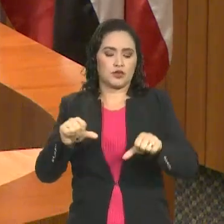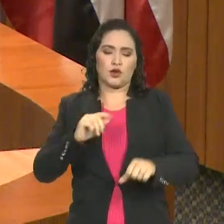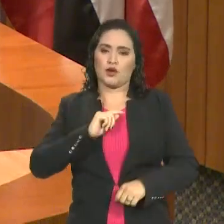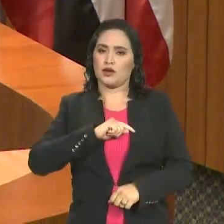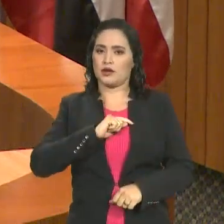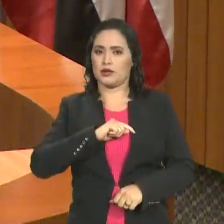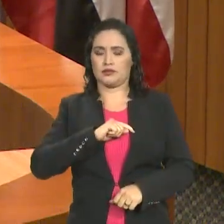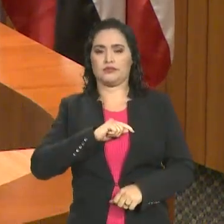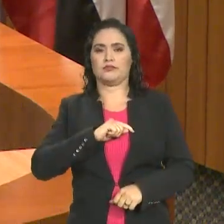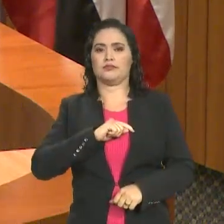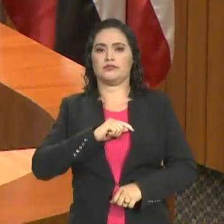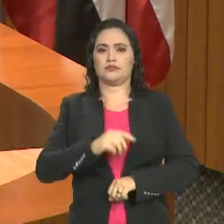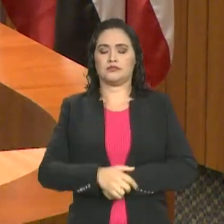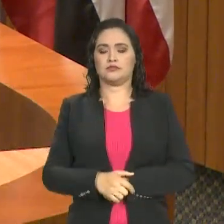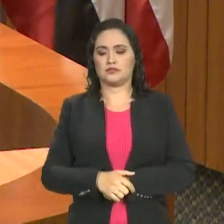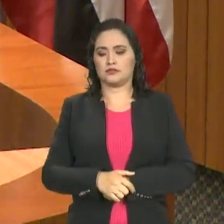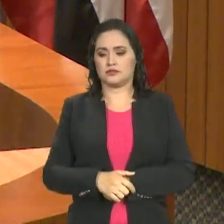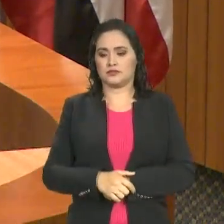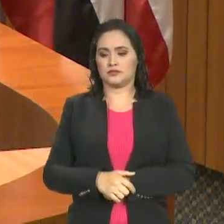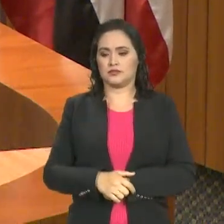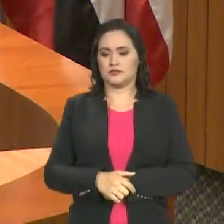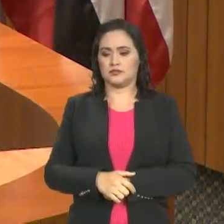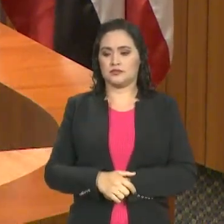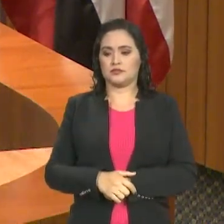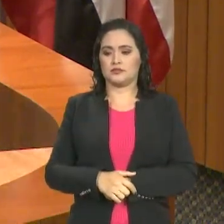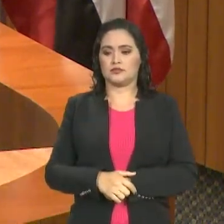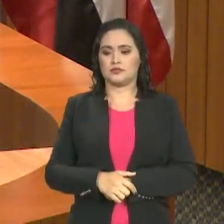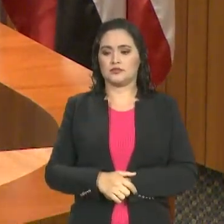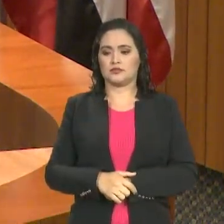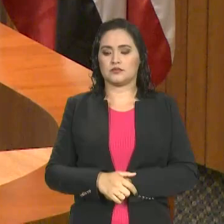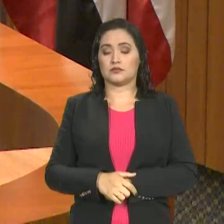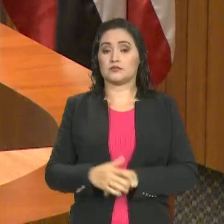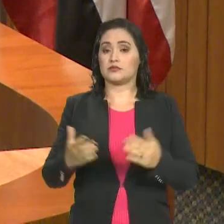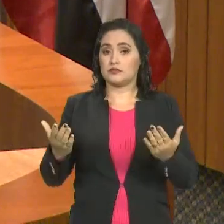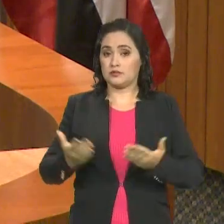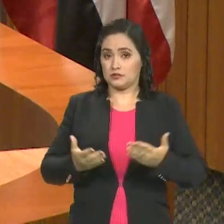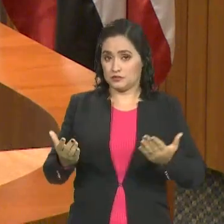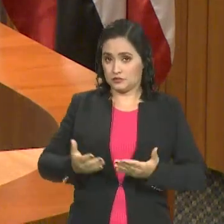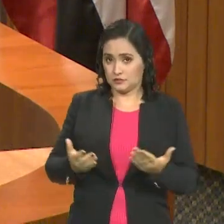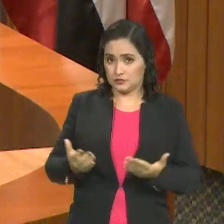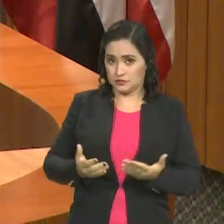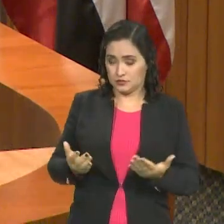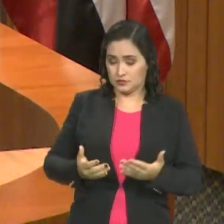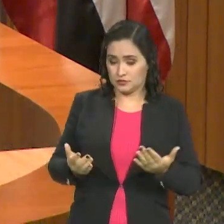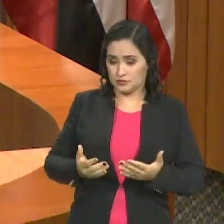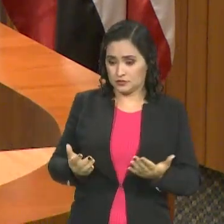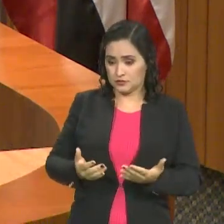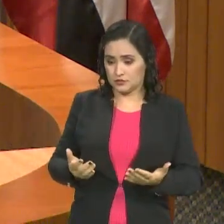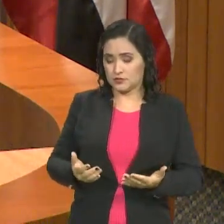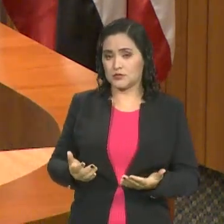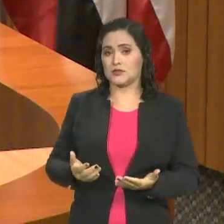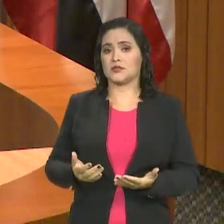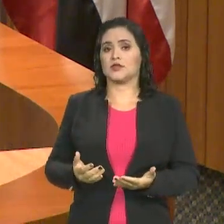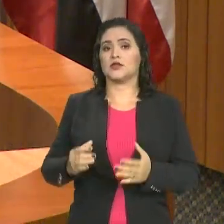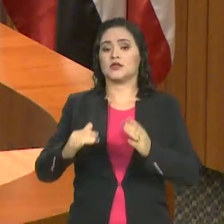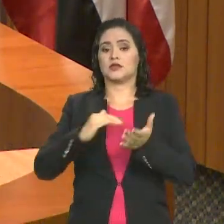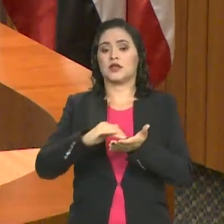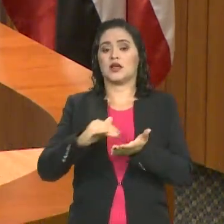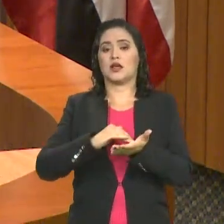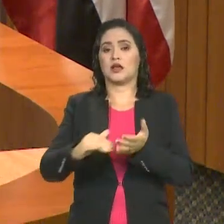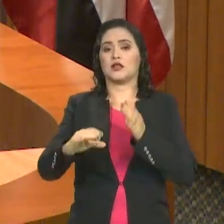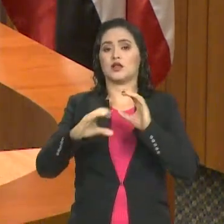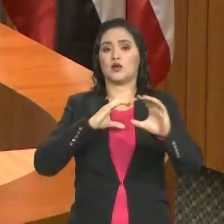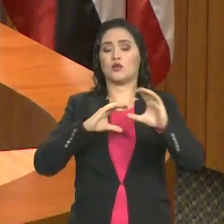falar em despertar, recebi hoje aqui a citação por hora certa do secretário de comunicação,